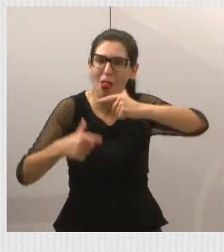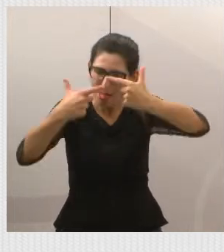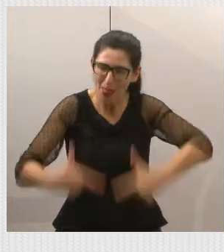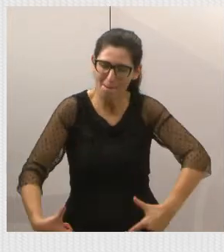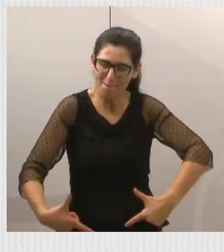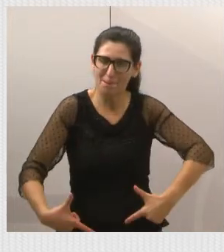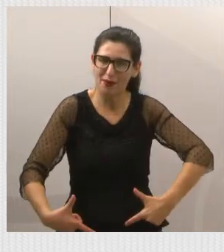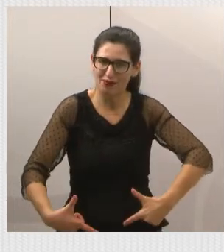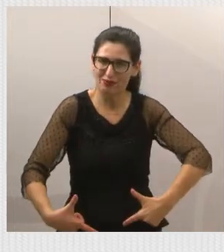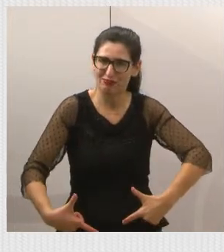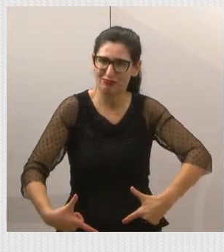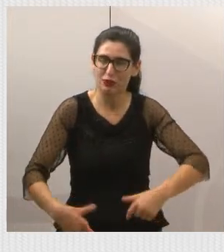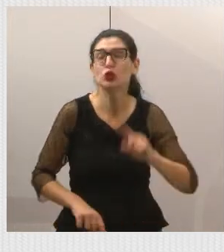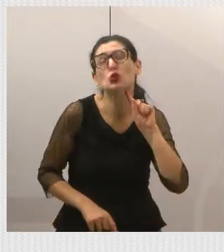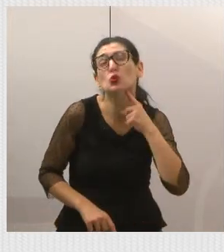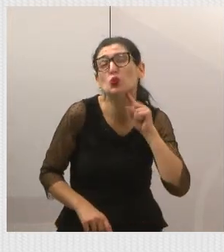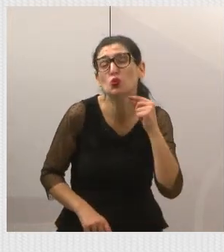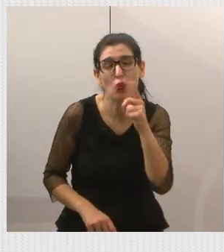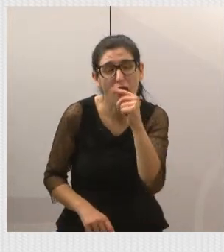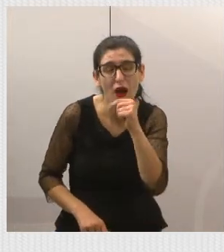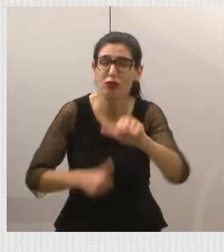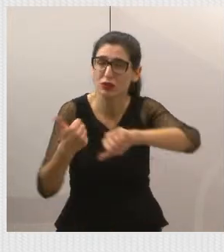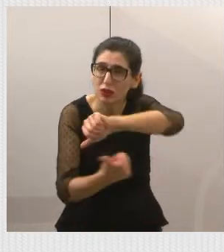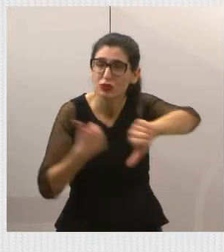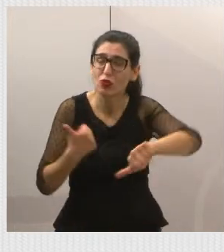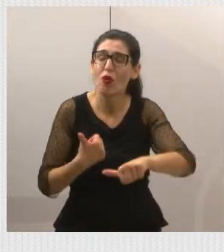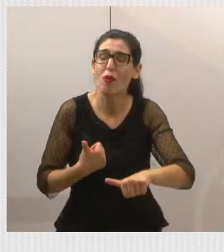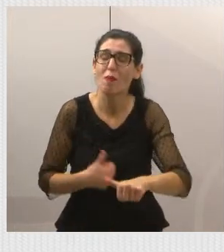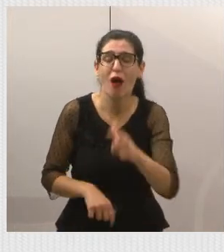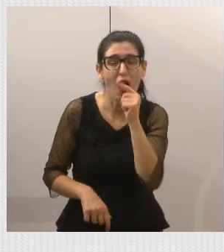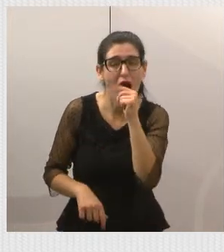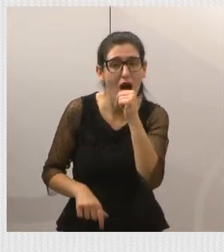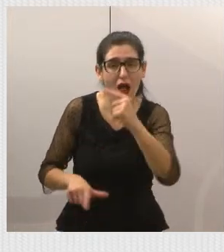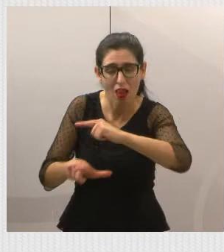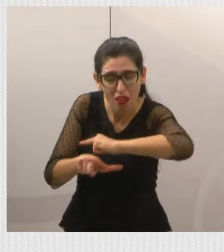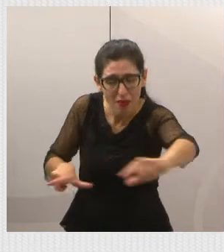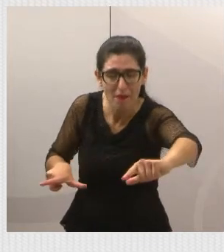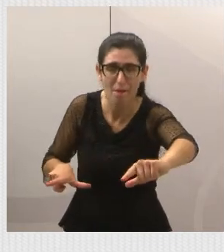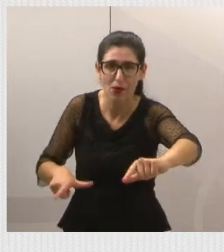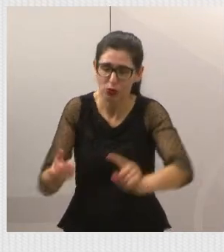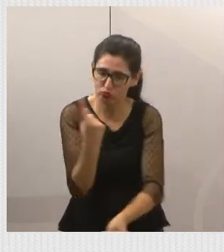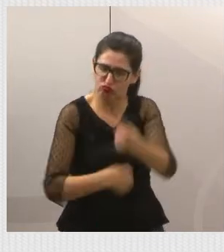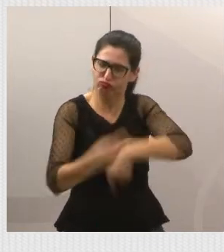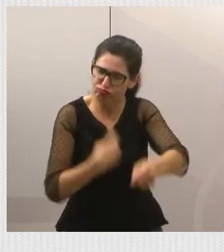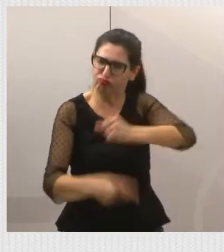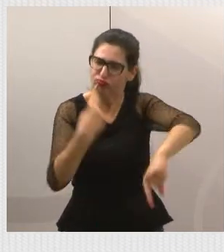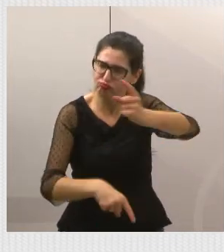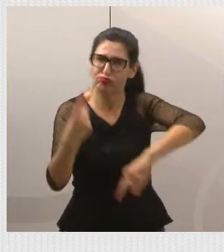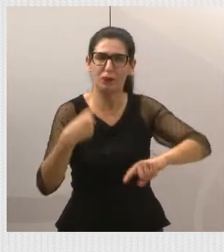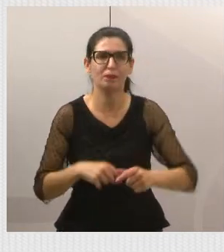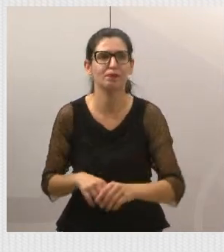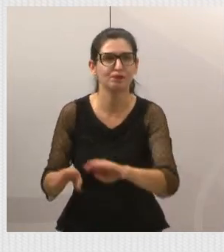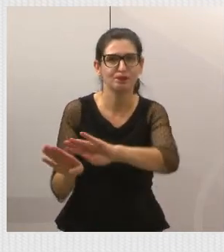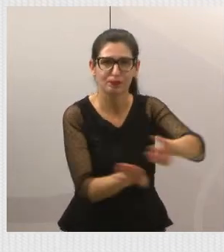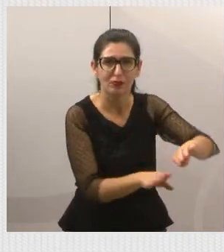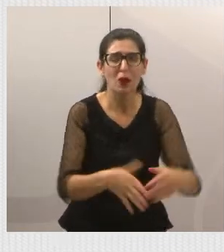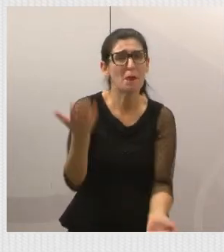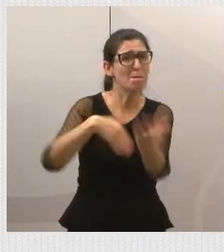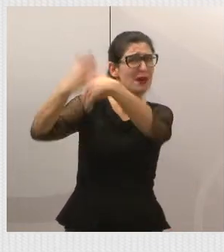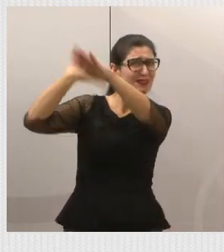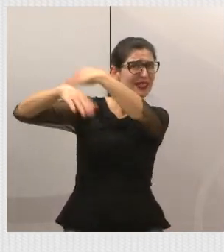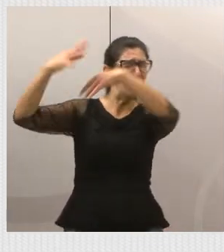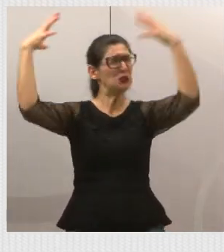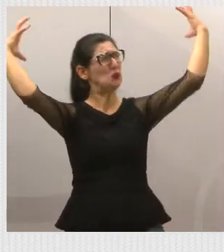um pouquinho o transtorno, mas vai assegurar que nos próximos anos essa região que sempre sofreu com enchente não sofra